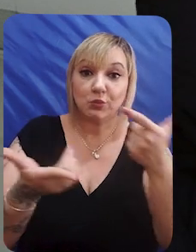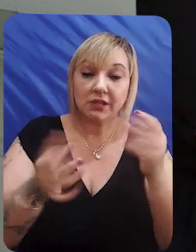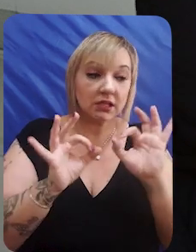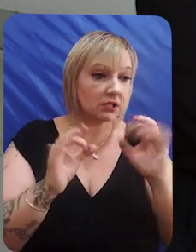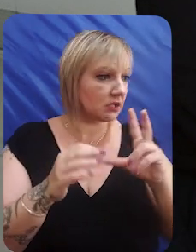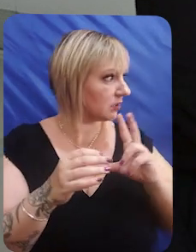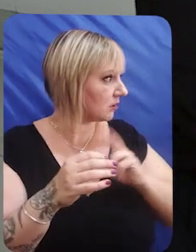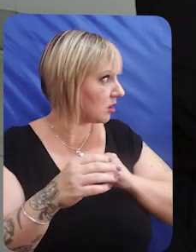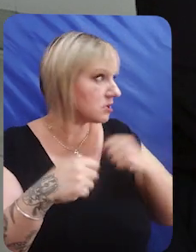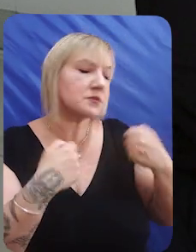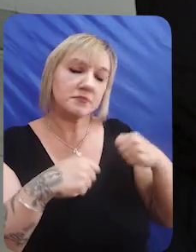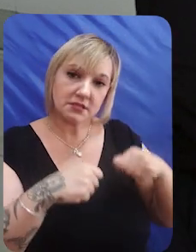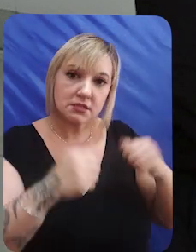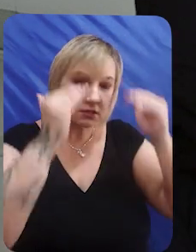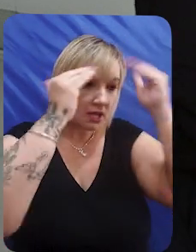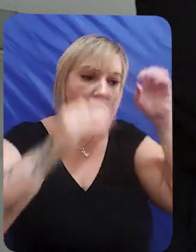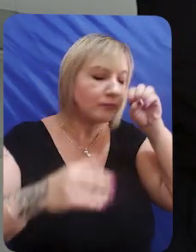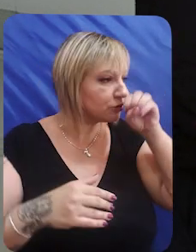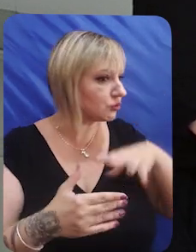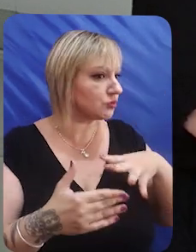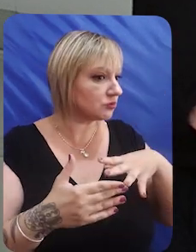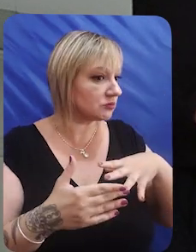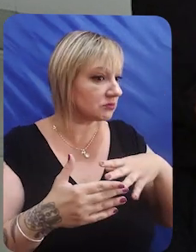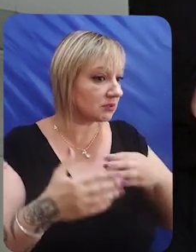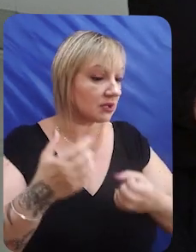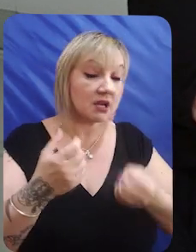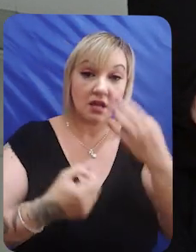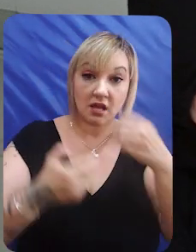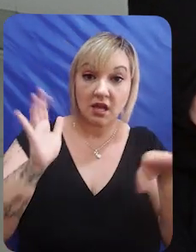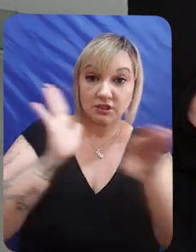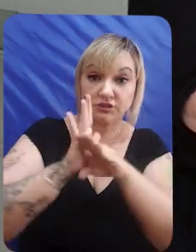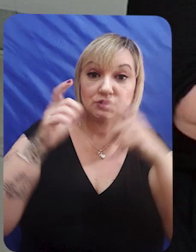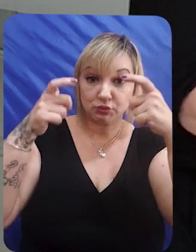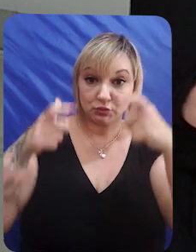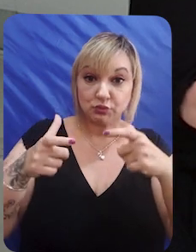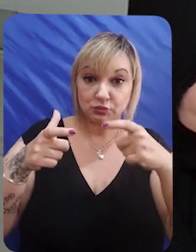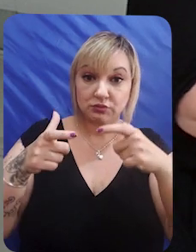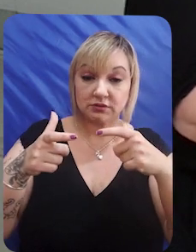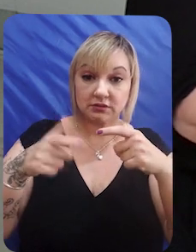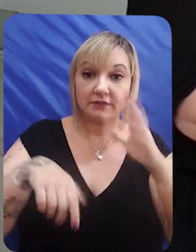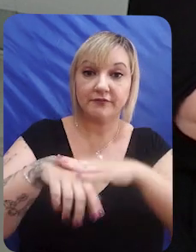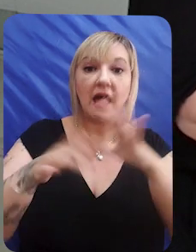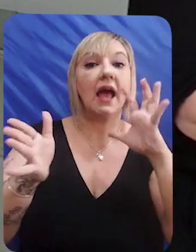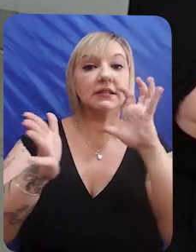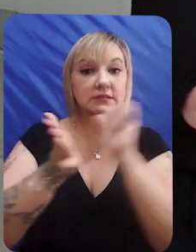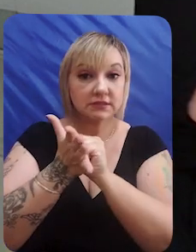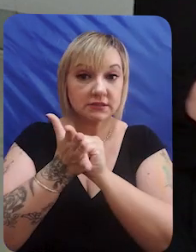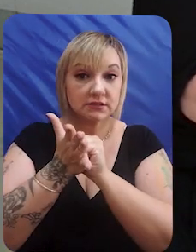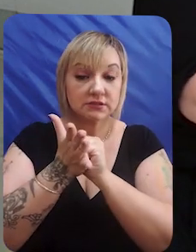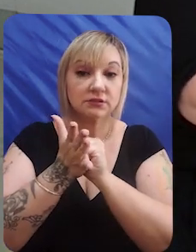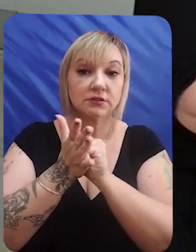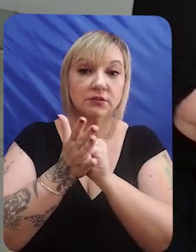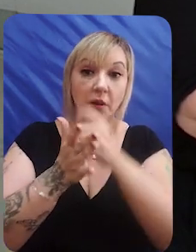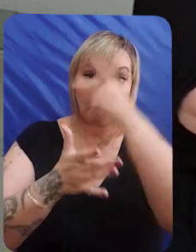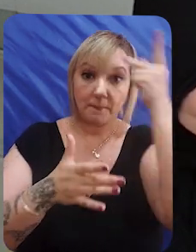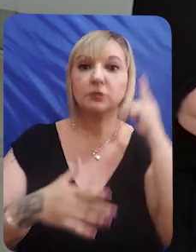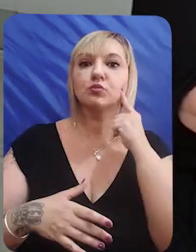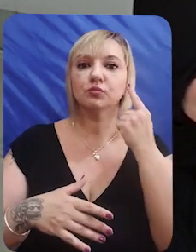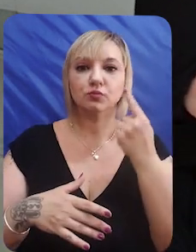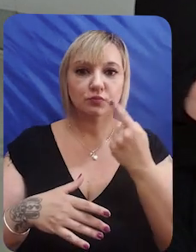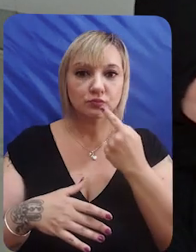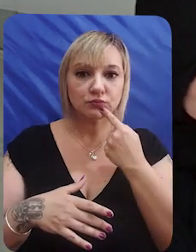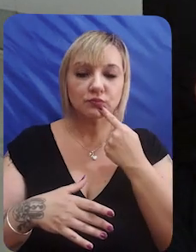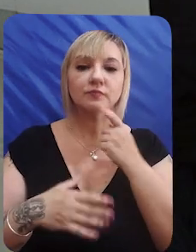Ai, gente, tem que ter, que absurdo. Muitas vezes ele chega num lugar, ele fez a inscrição como pessoa